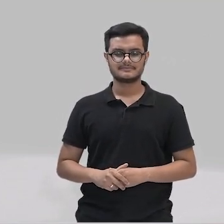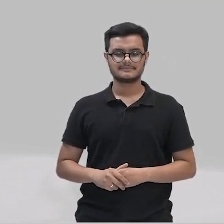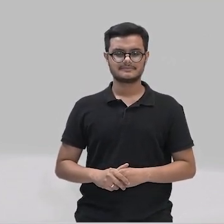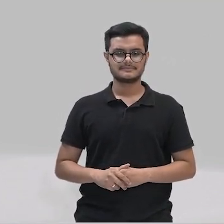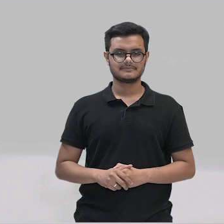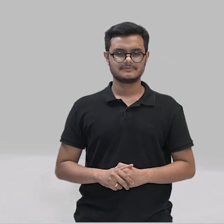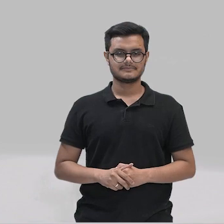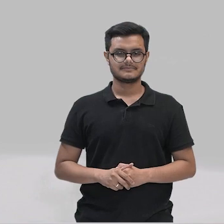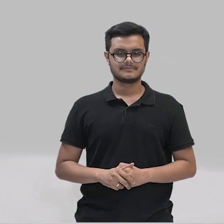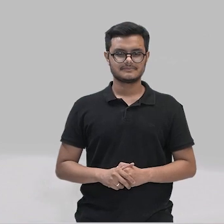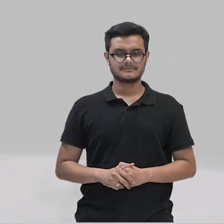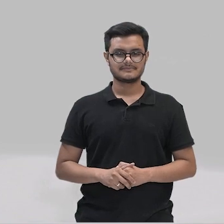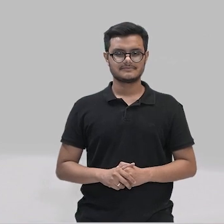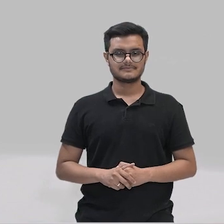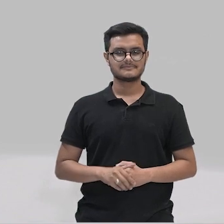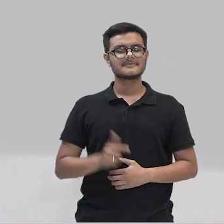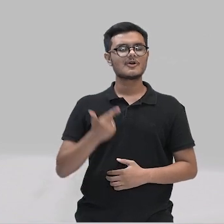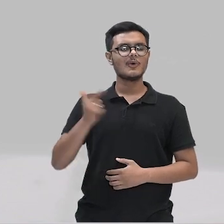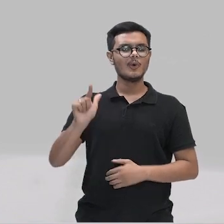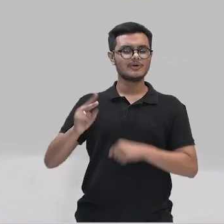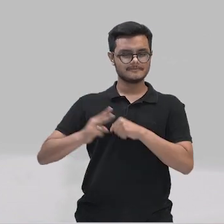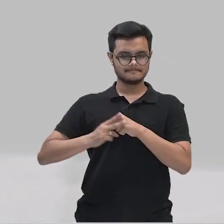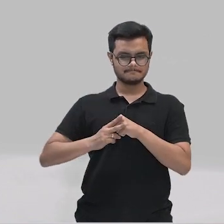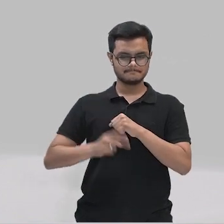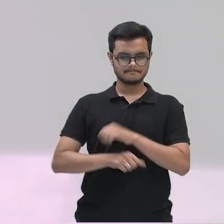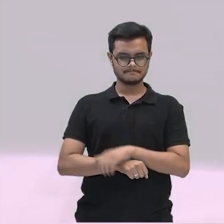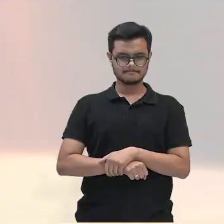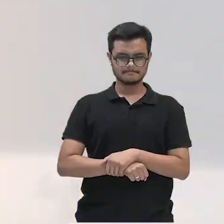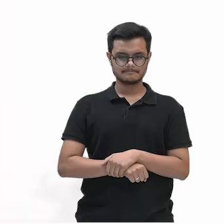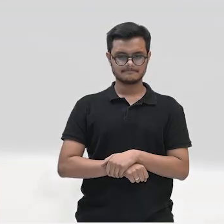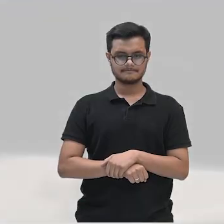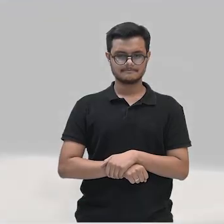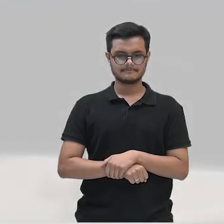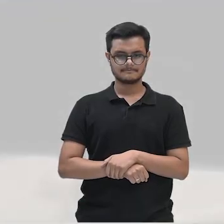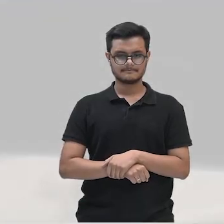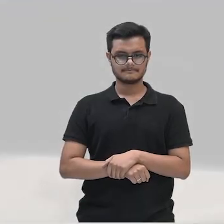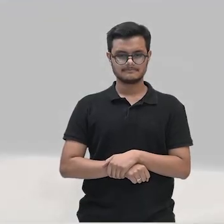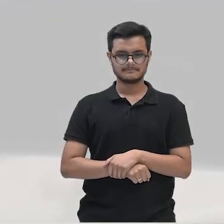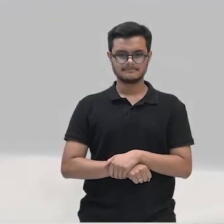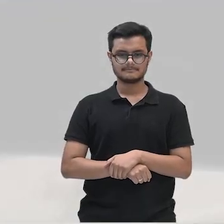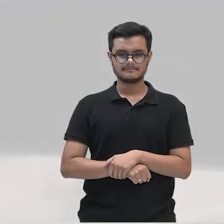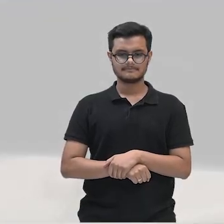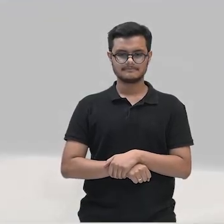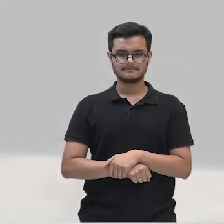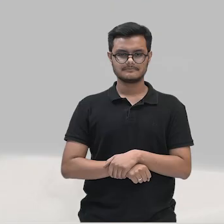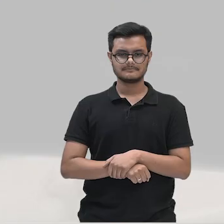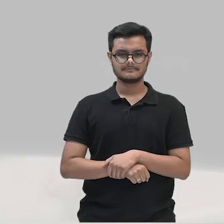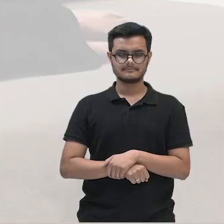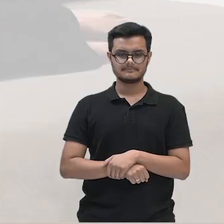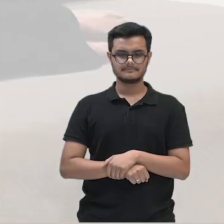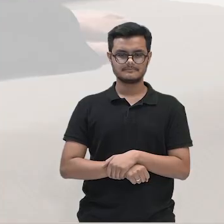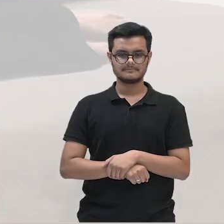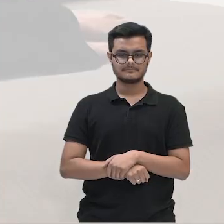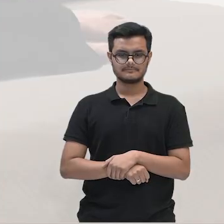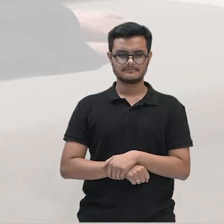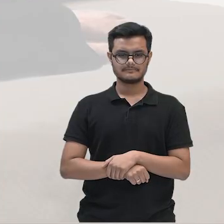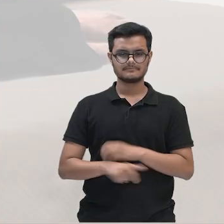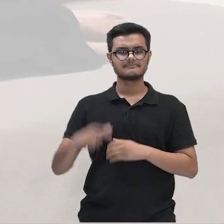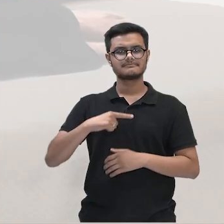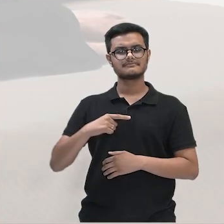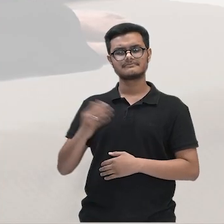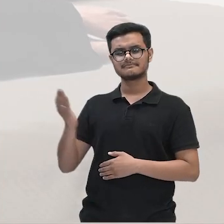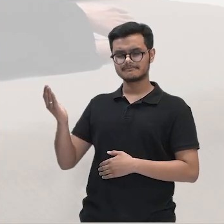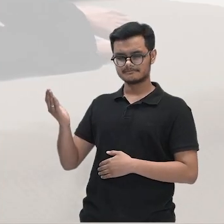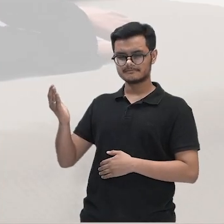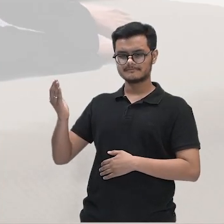na próxima atividade, tem um outro verbo destacado, né, na sequência aí do vídeo. Aparece uma outra atividade depois que